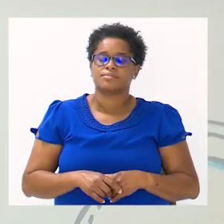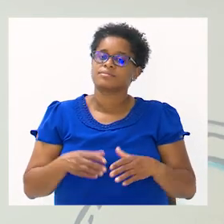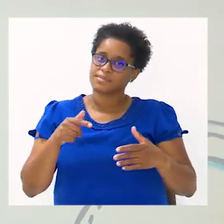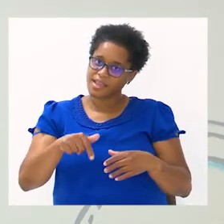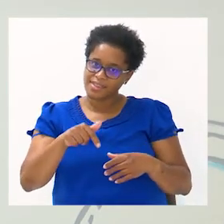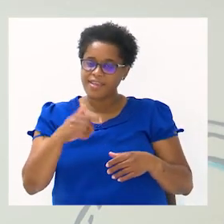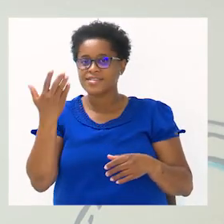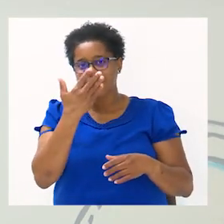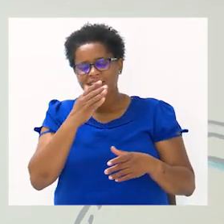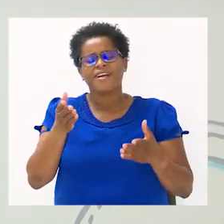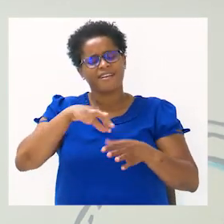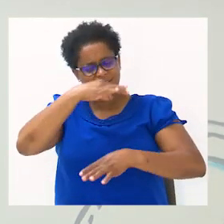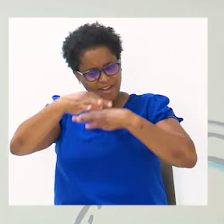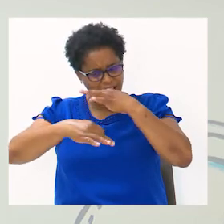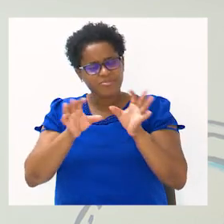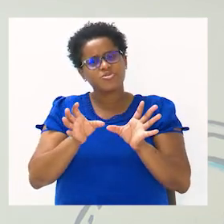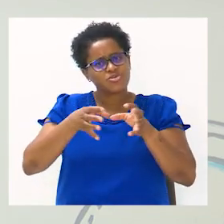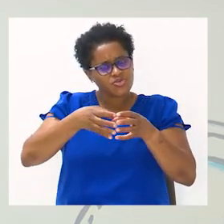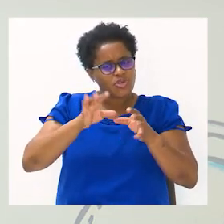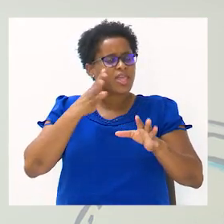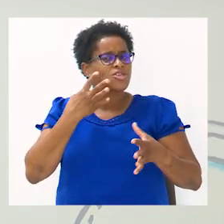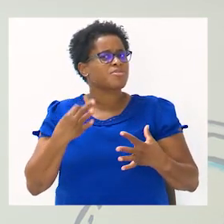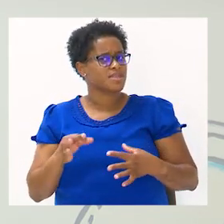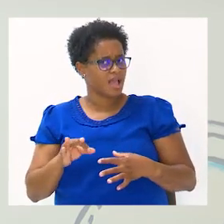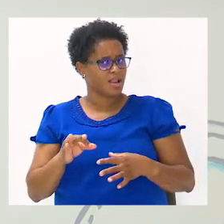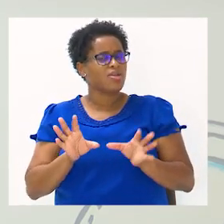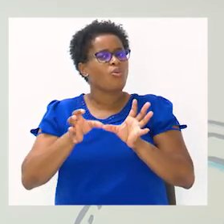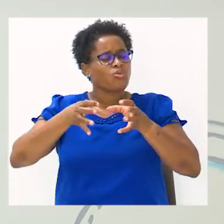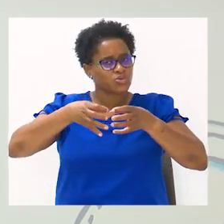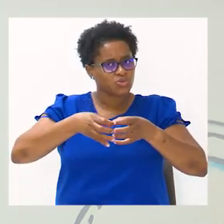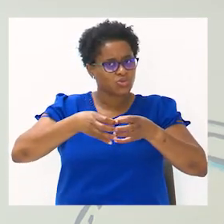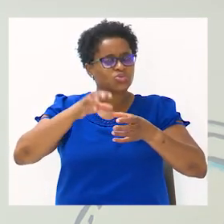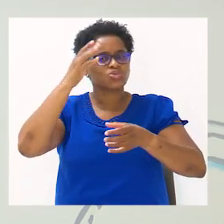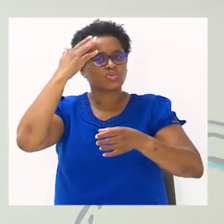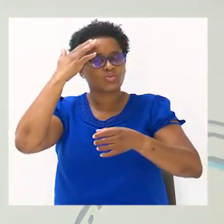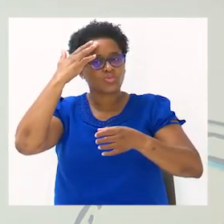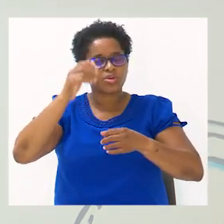Nesta aula, falamos de um conjunto especial, que é o conjunto dos